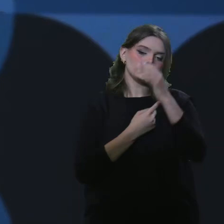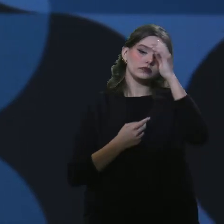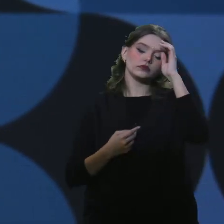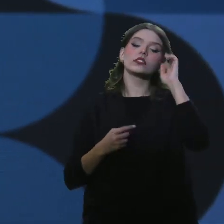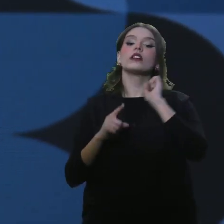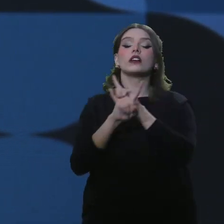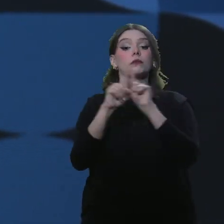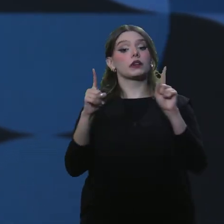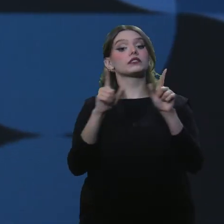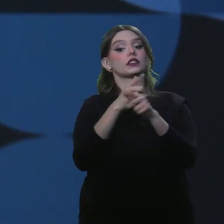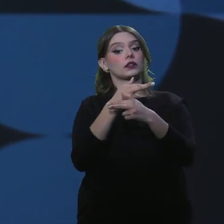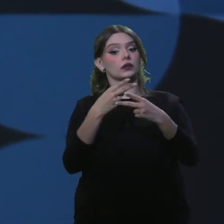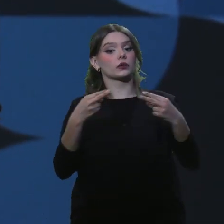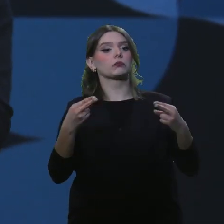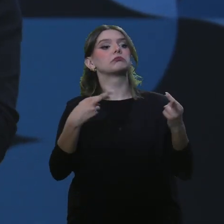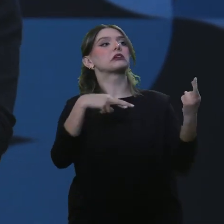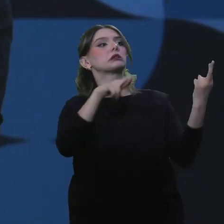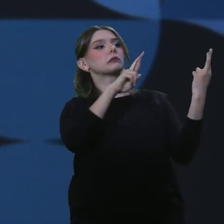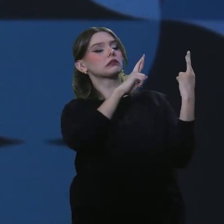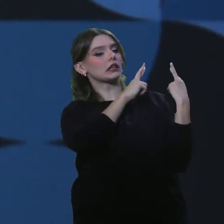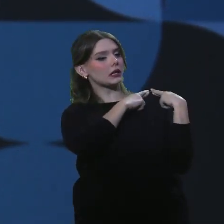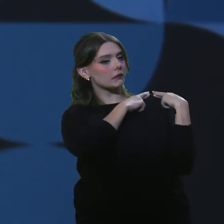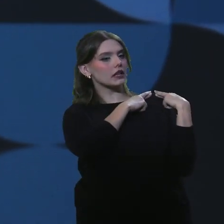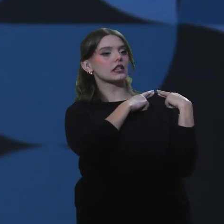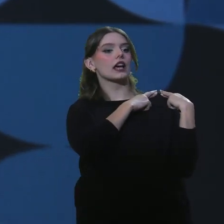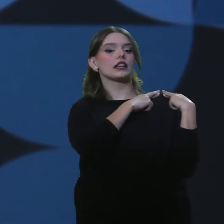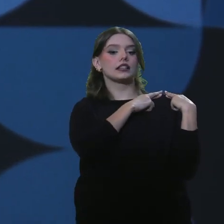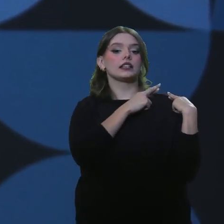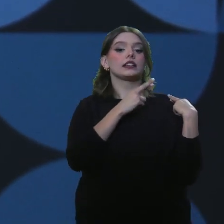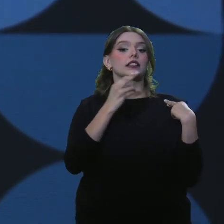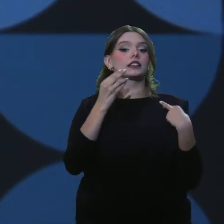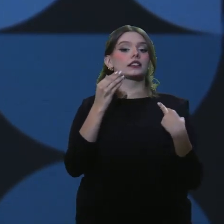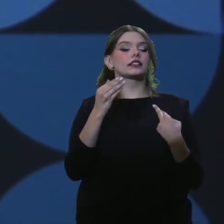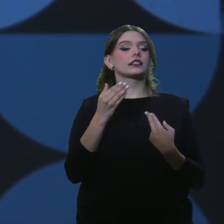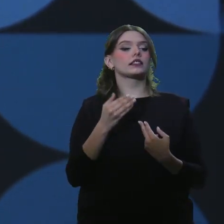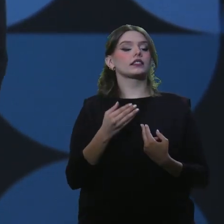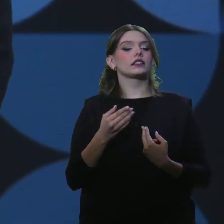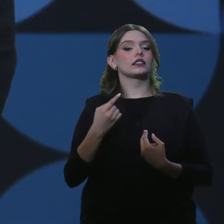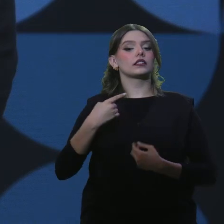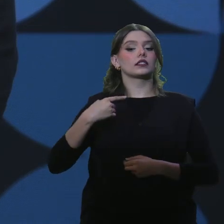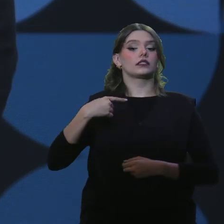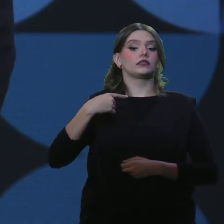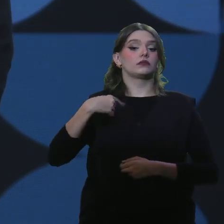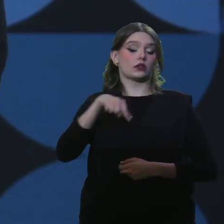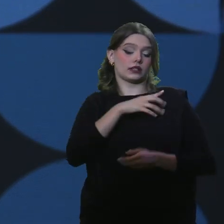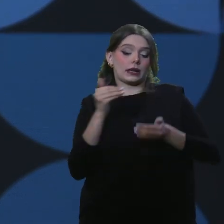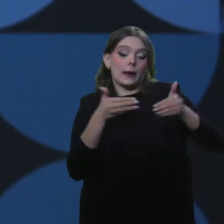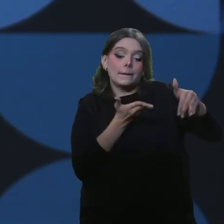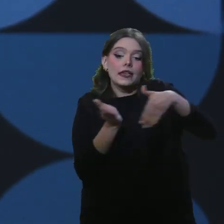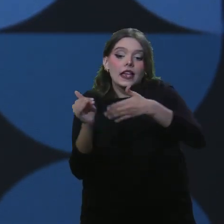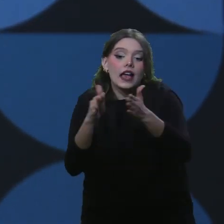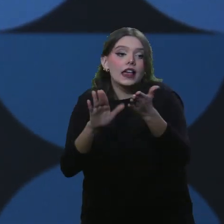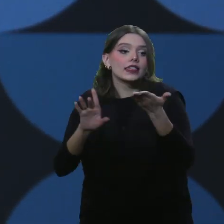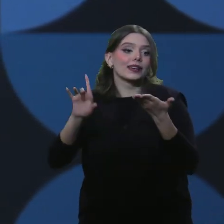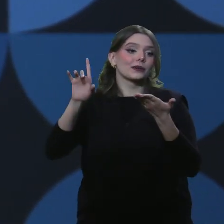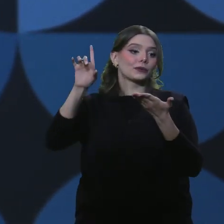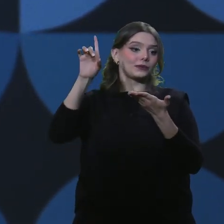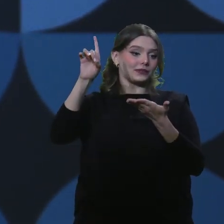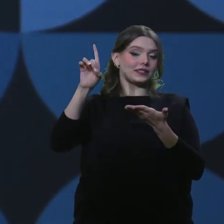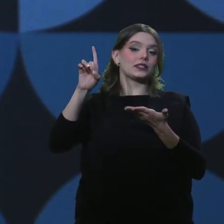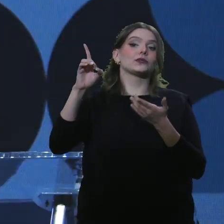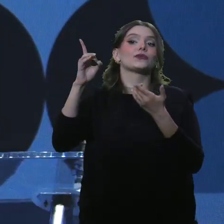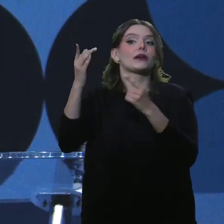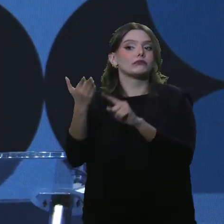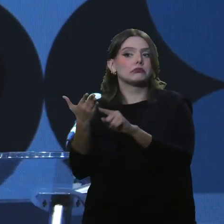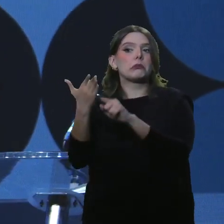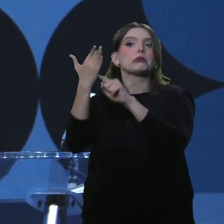existem coisas e responsabilidades que a maturidade cristã revela sobre as nossas vidas, que a gente também tem.